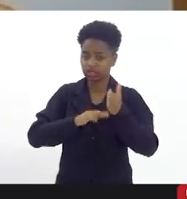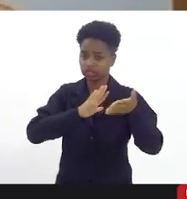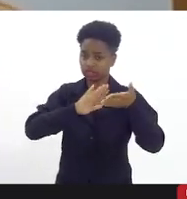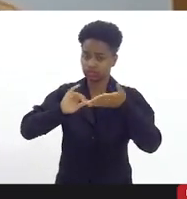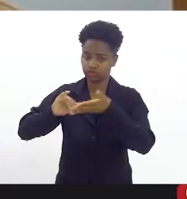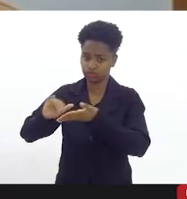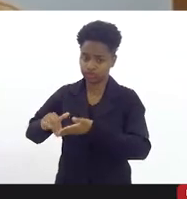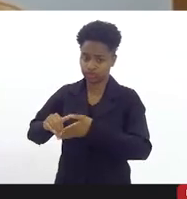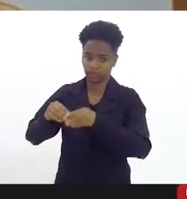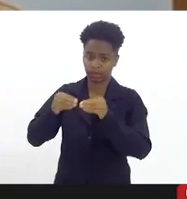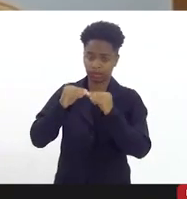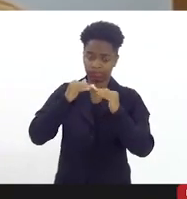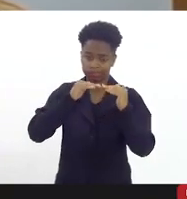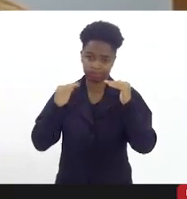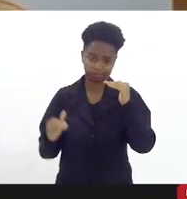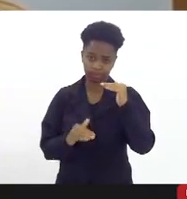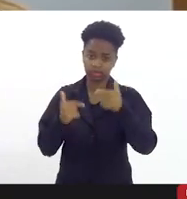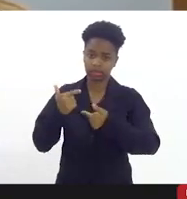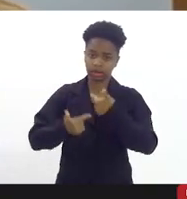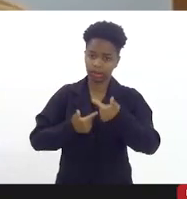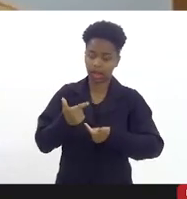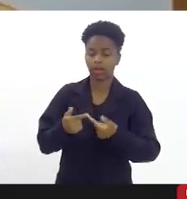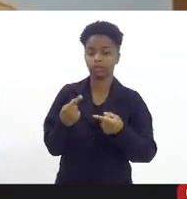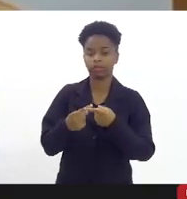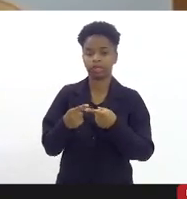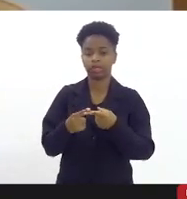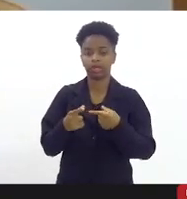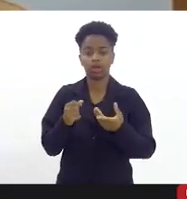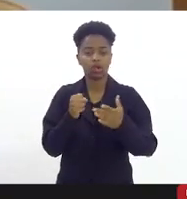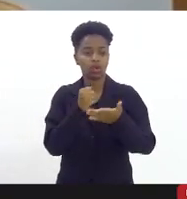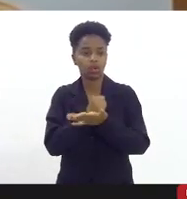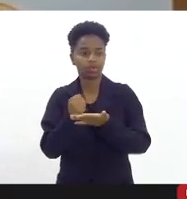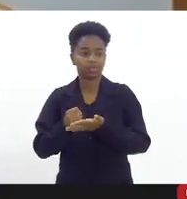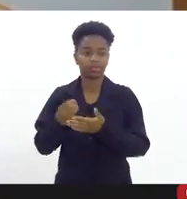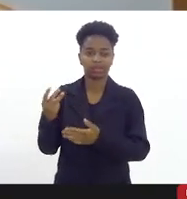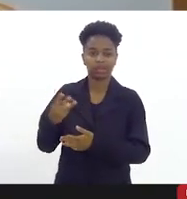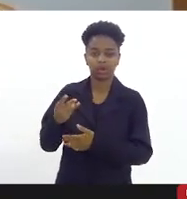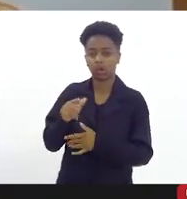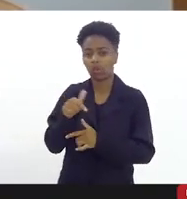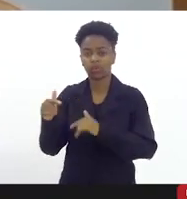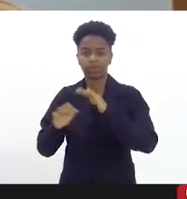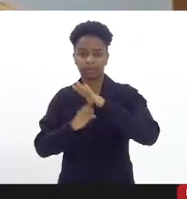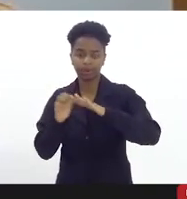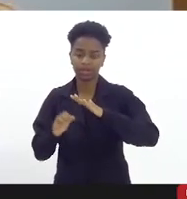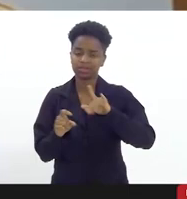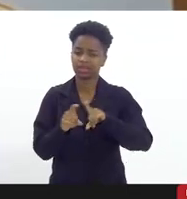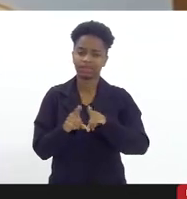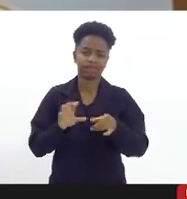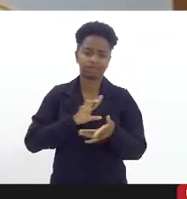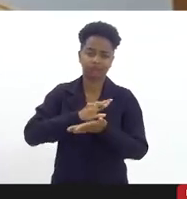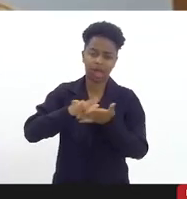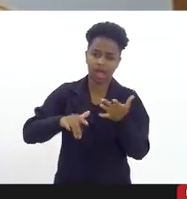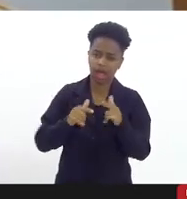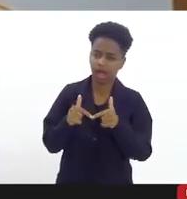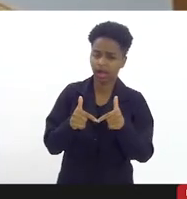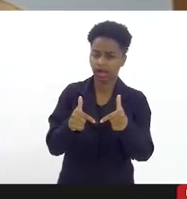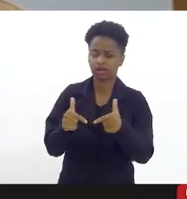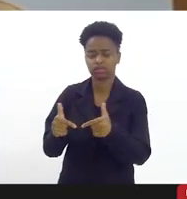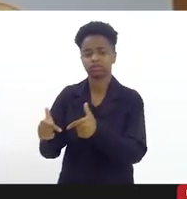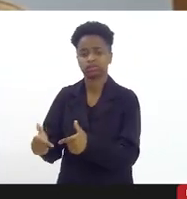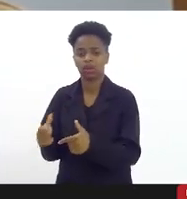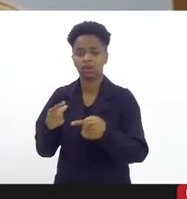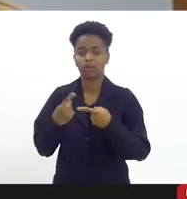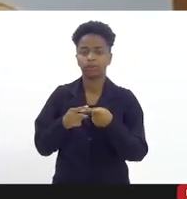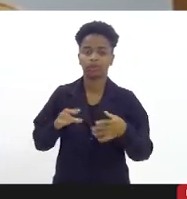Brasil terceirizações pejotizações trabalho intermitente é um conjunto de ações que ela